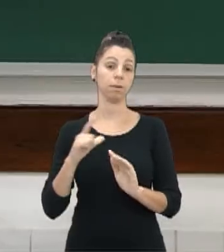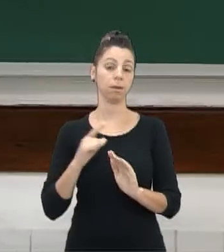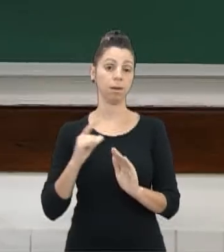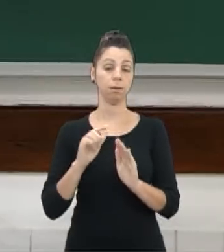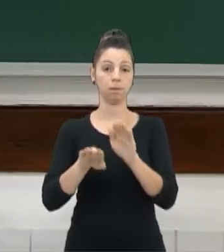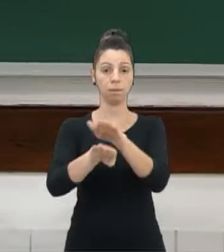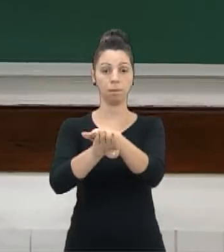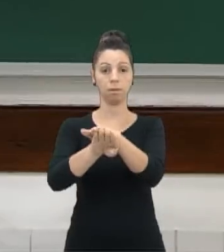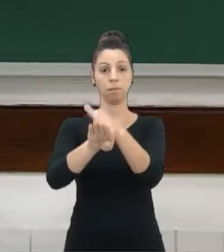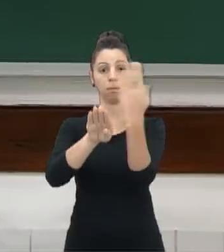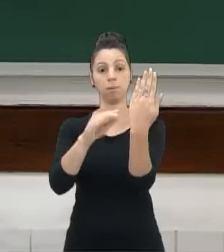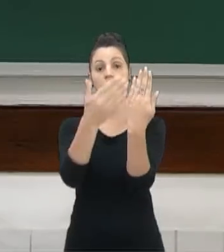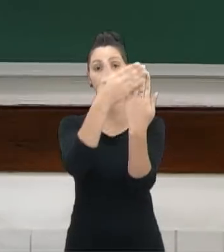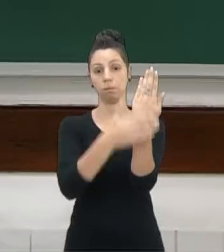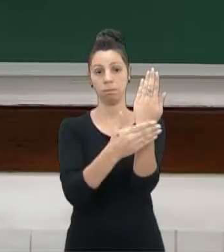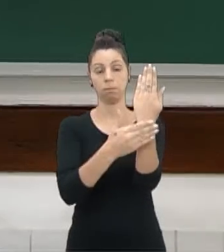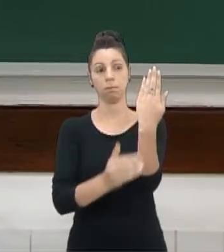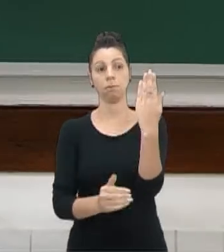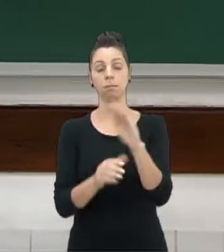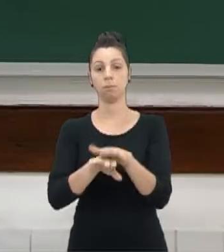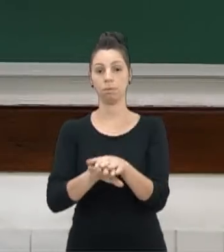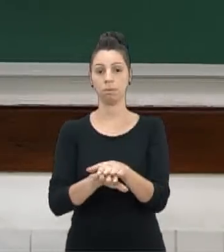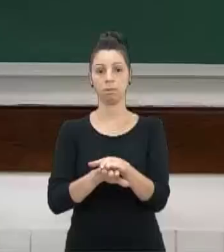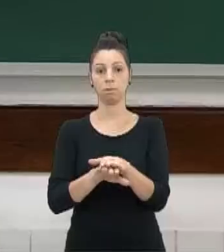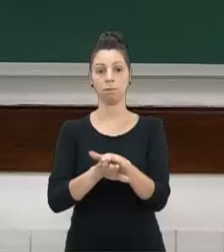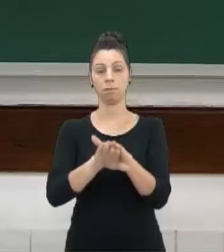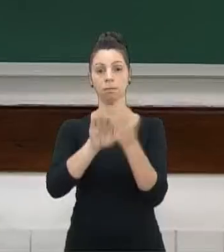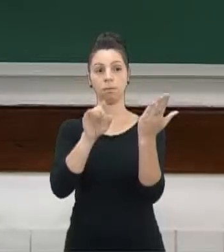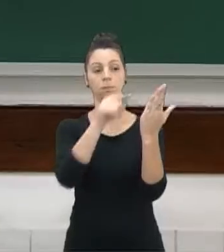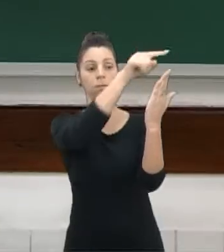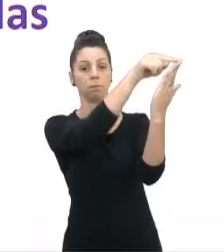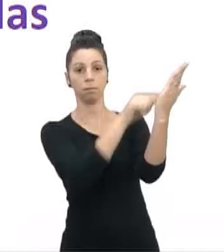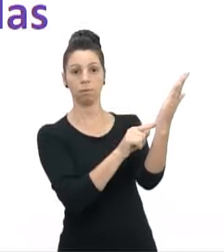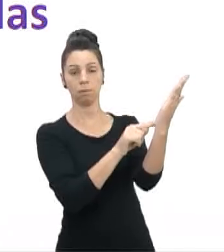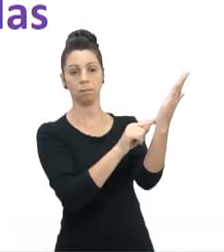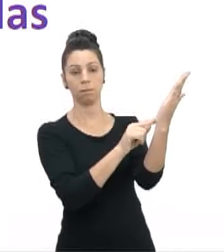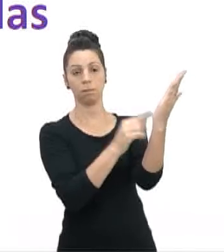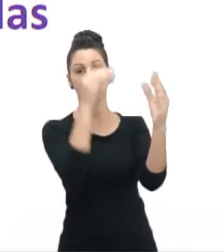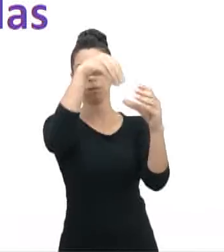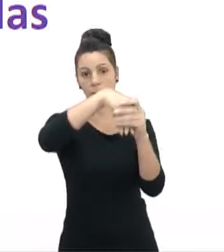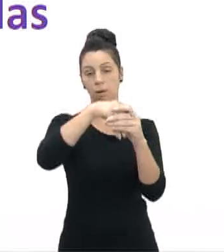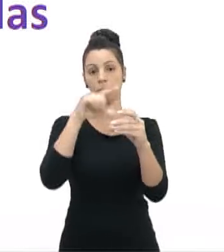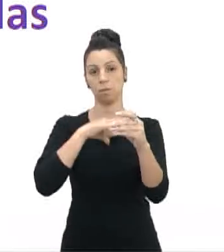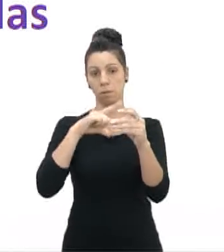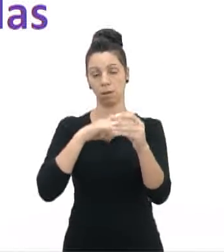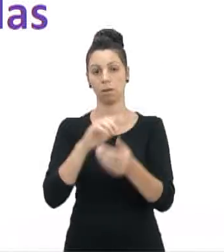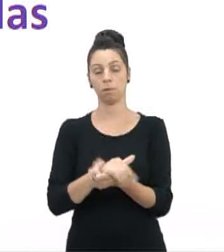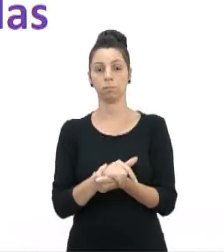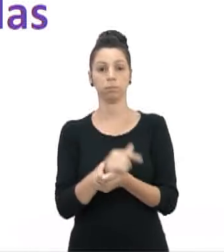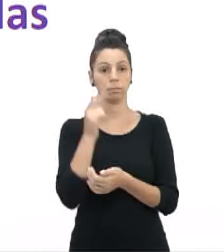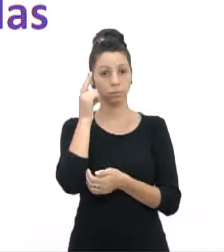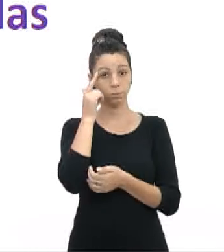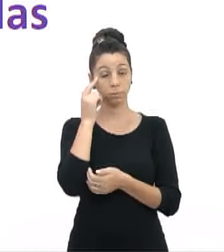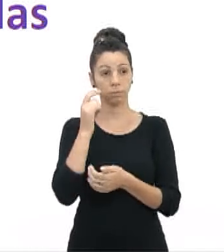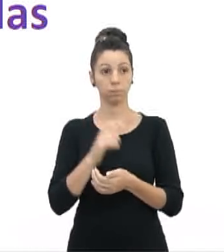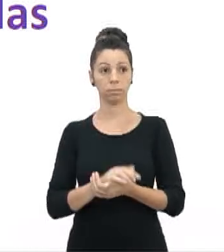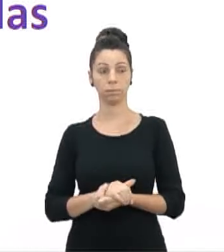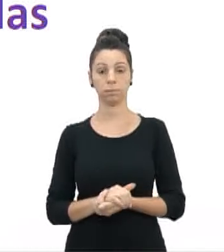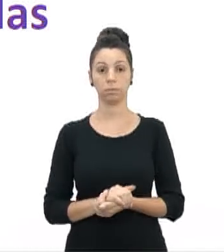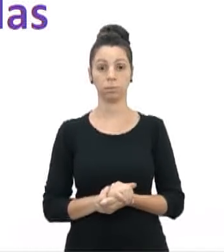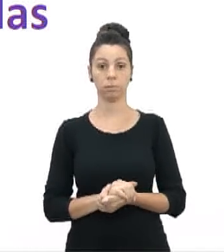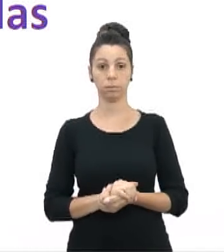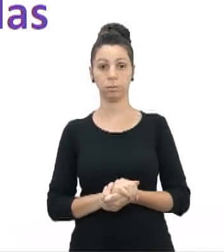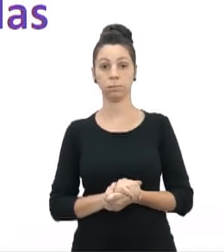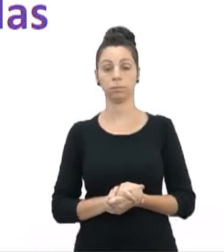viu. Primeira abertura da parte interna, vou ler de novo para você. Algumas pessoas se encontram, estava lá em cima esse texto,